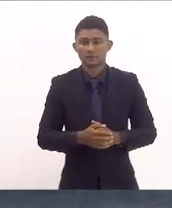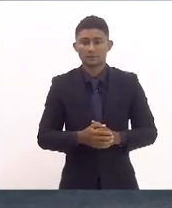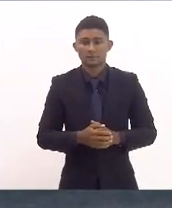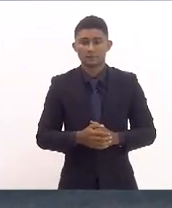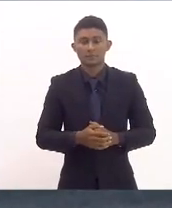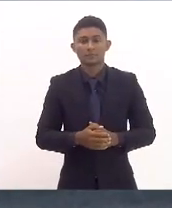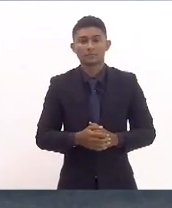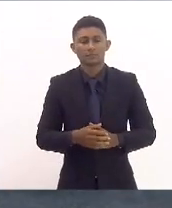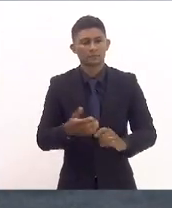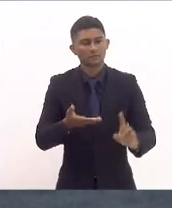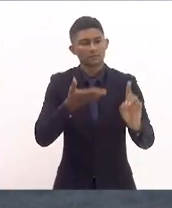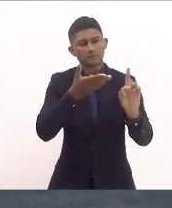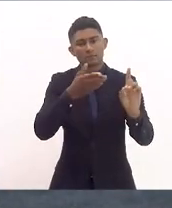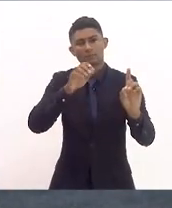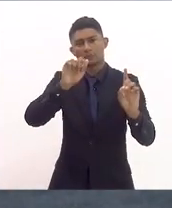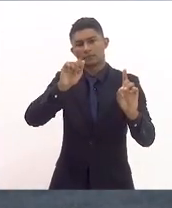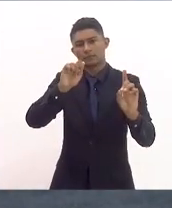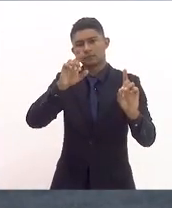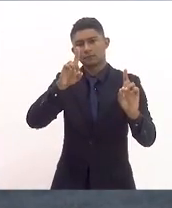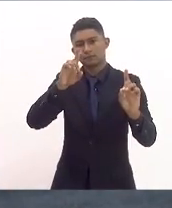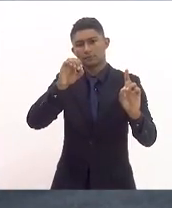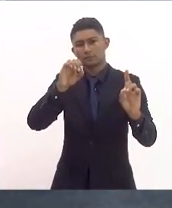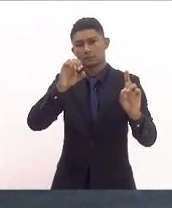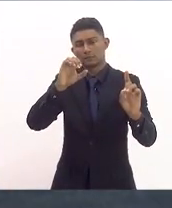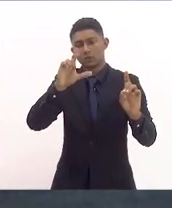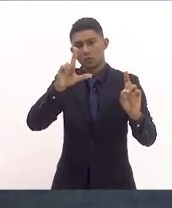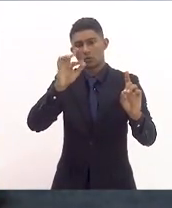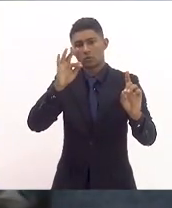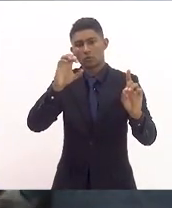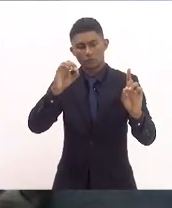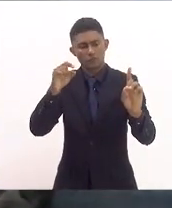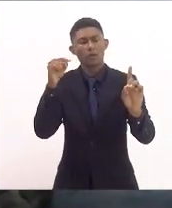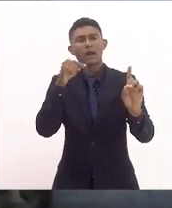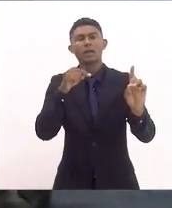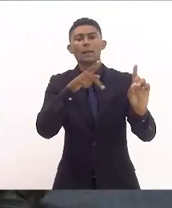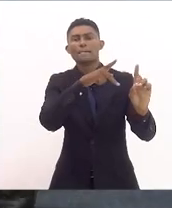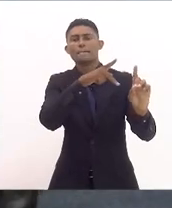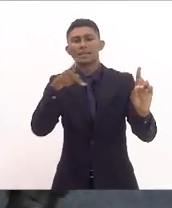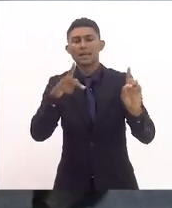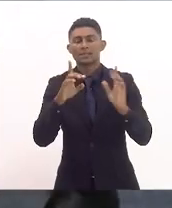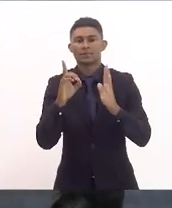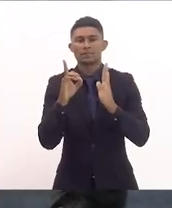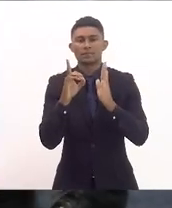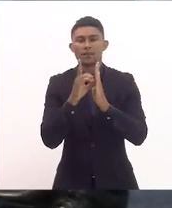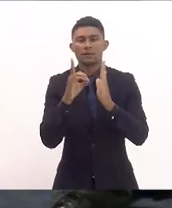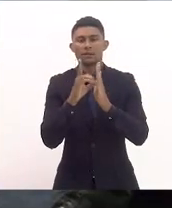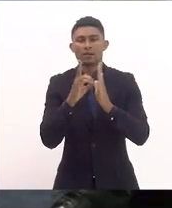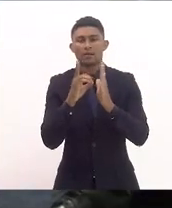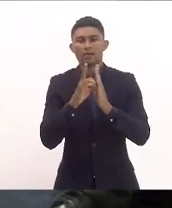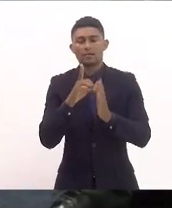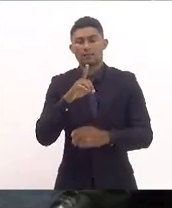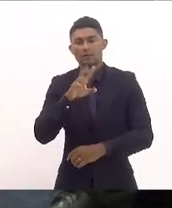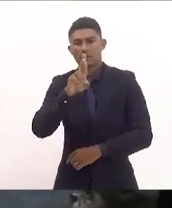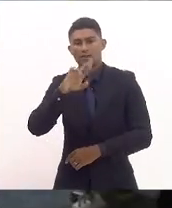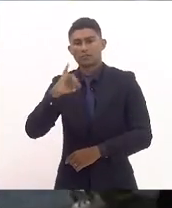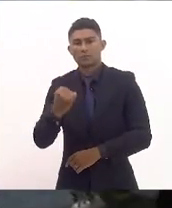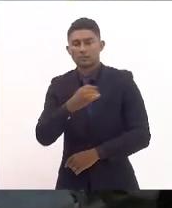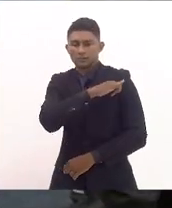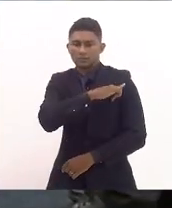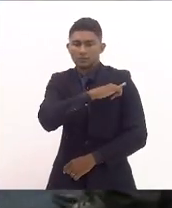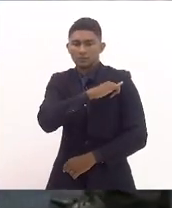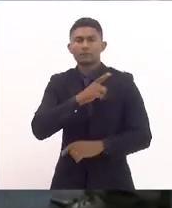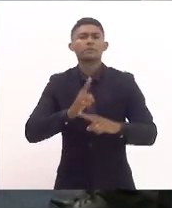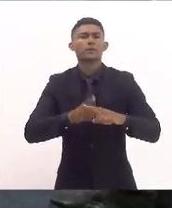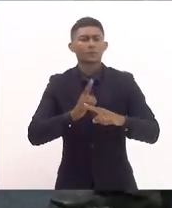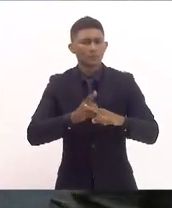ilustre senhor Adolfo Konder que é o presidente do Detran AM é porque nós